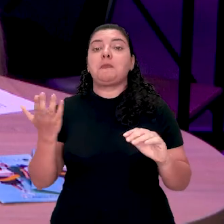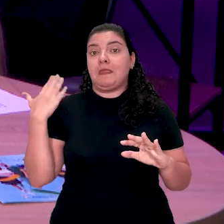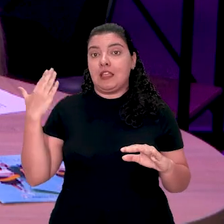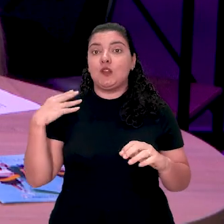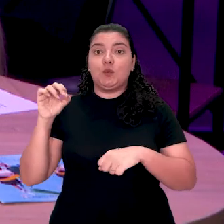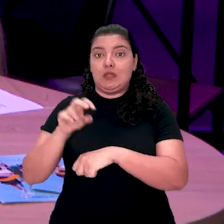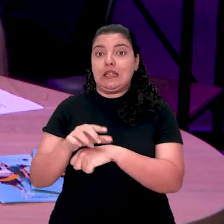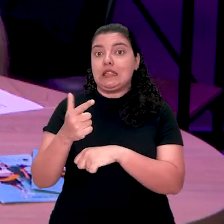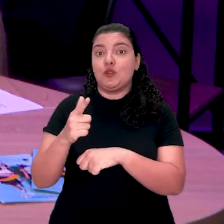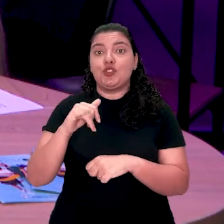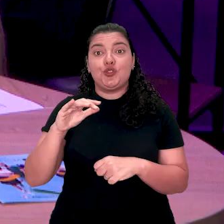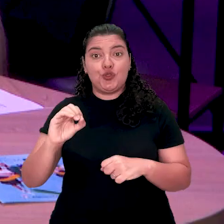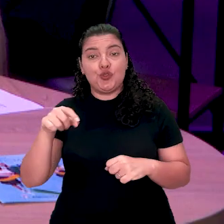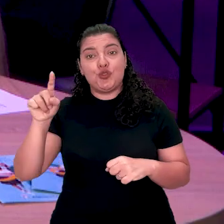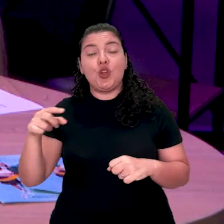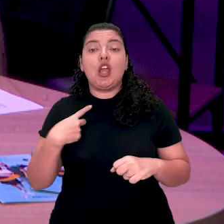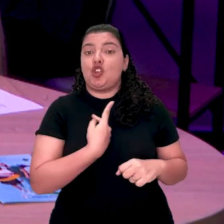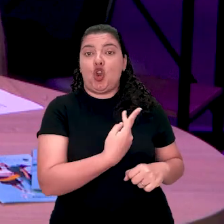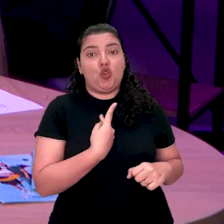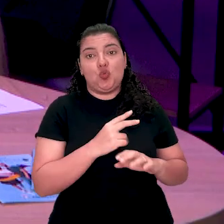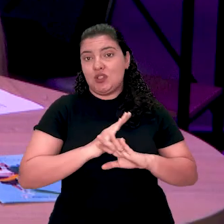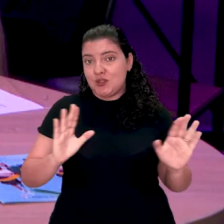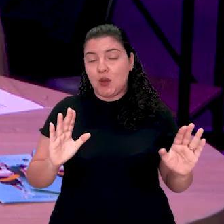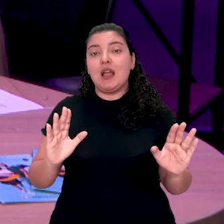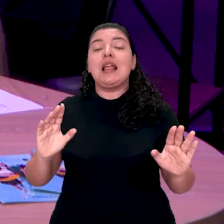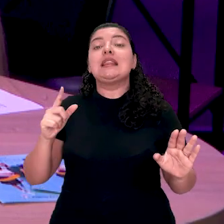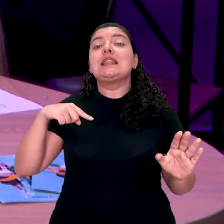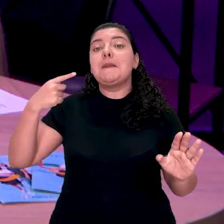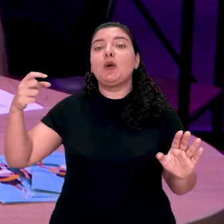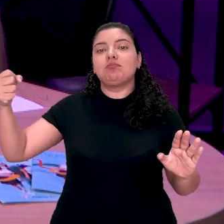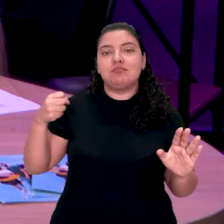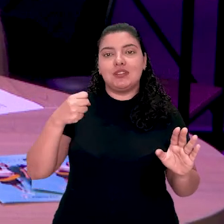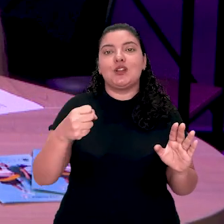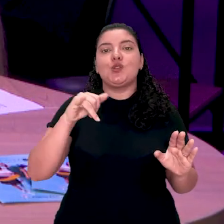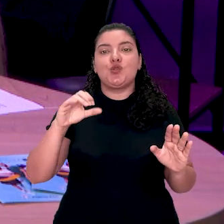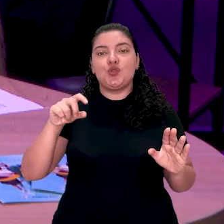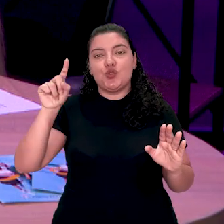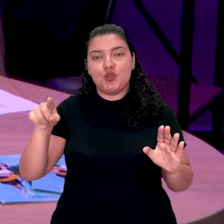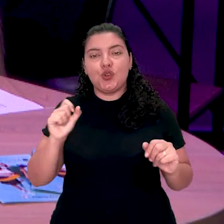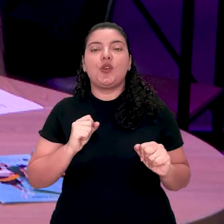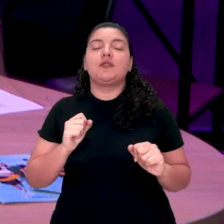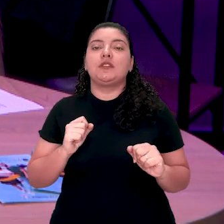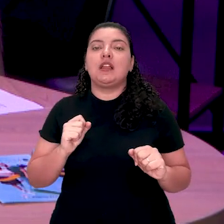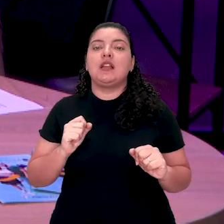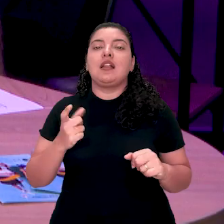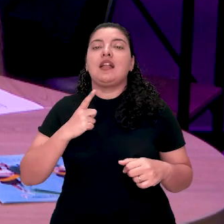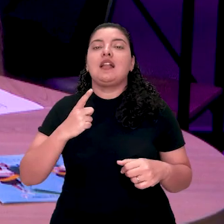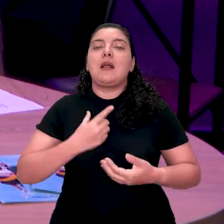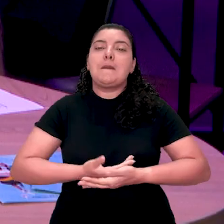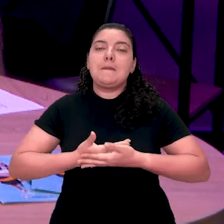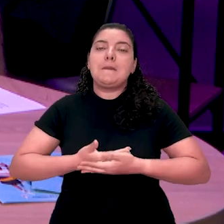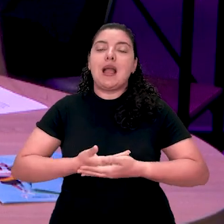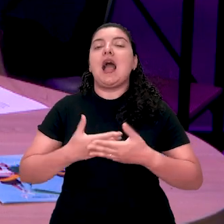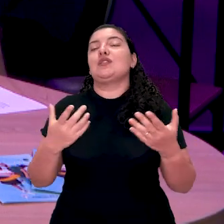que você entrou, não tinha a Jo. Era só eu e você. Só depois que a Jo entrou. Mas as crianças, os coleguinhas... No braço,